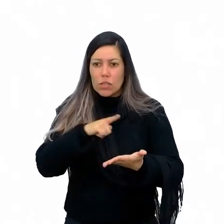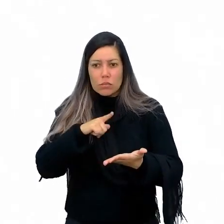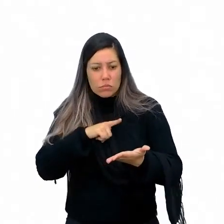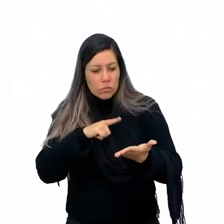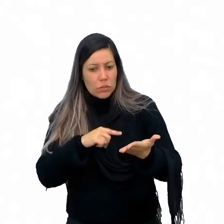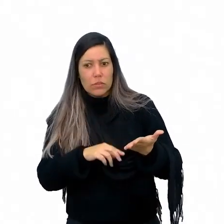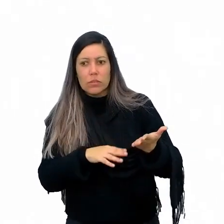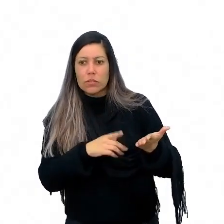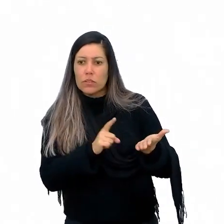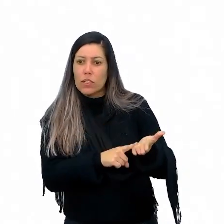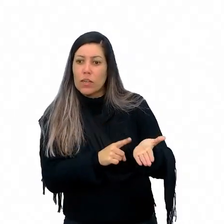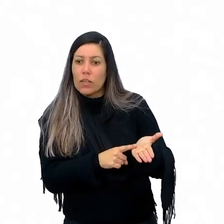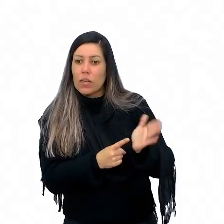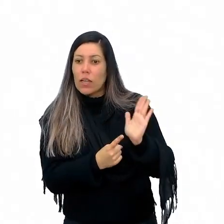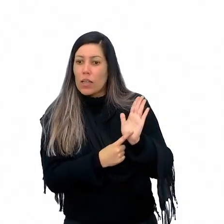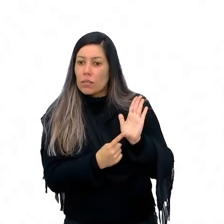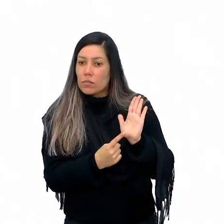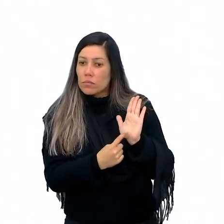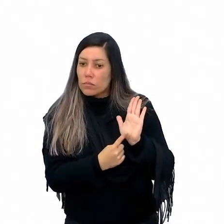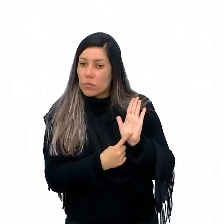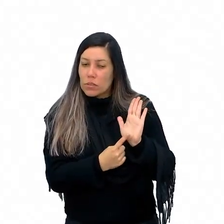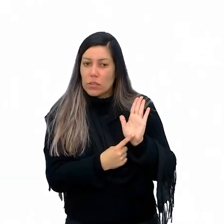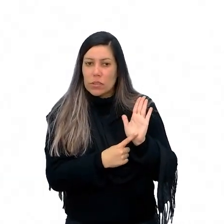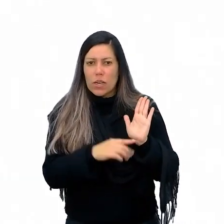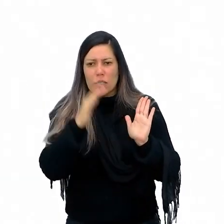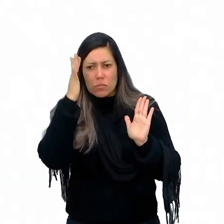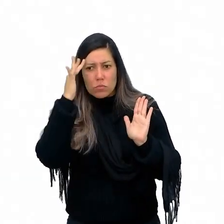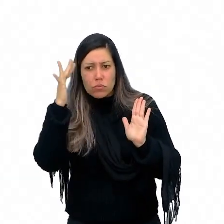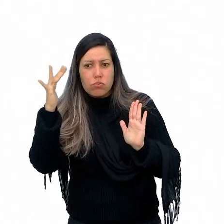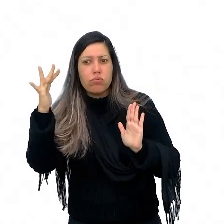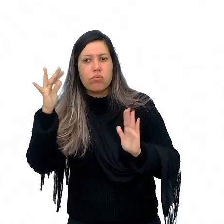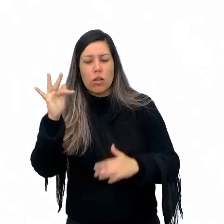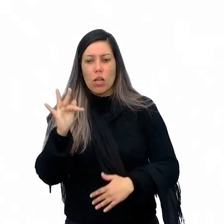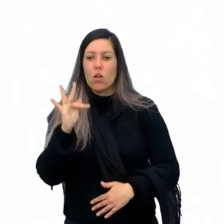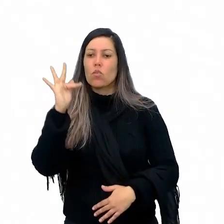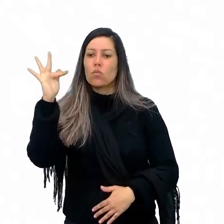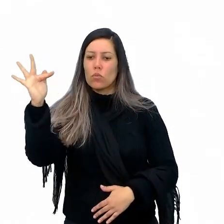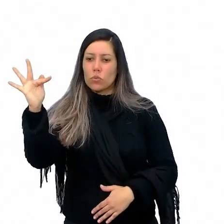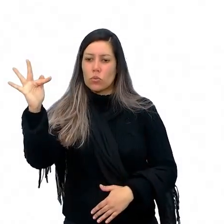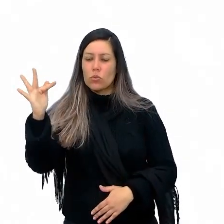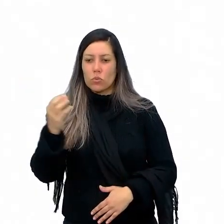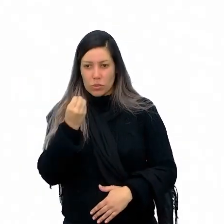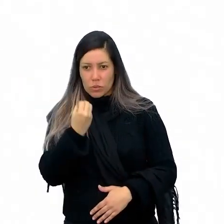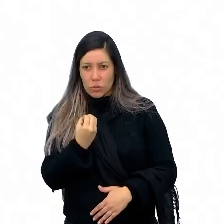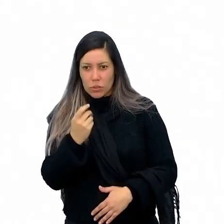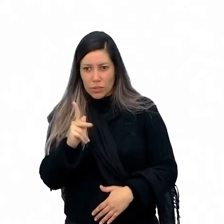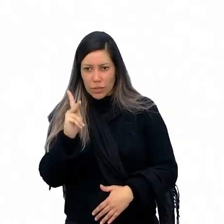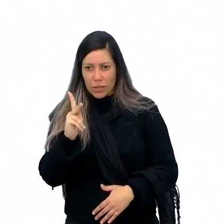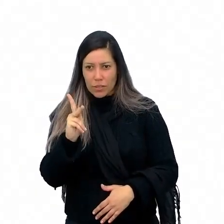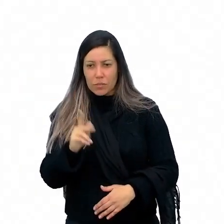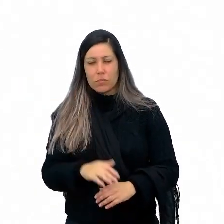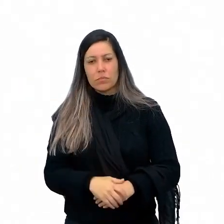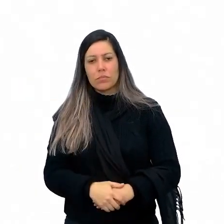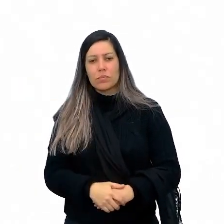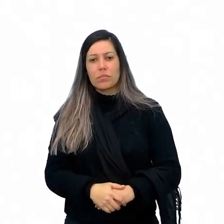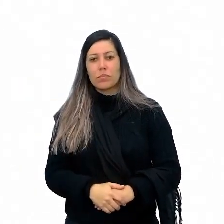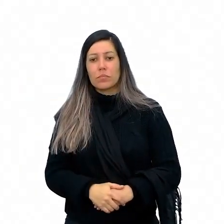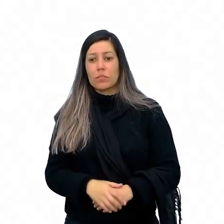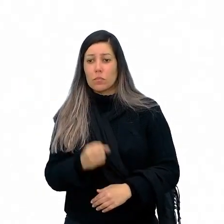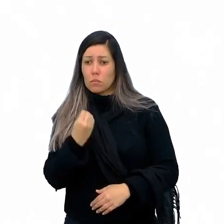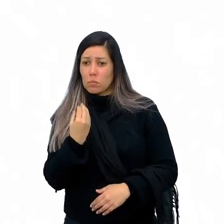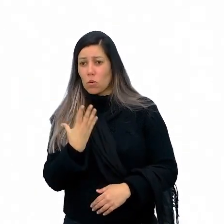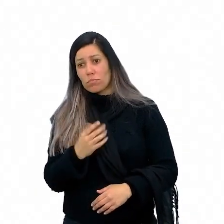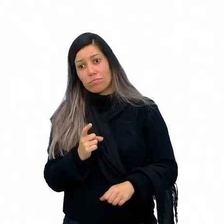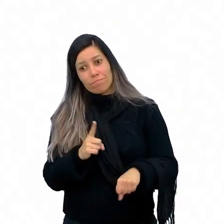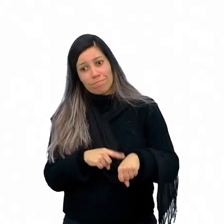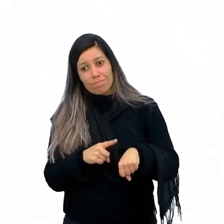e possam usá-lo em suas reflexões futuras, tá bem? Bom, acredito eu que o tempo